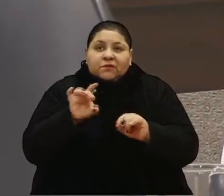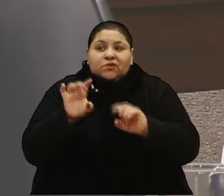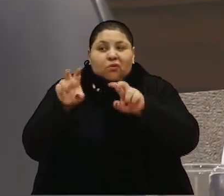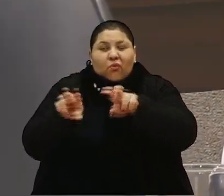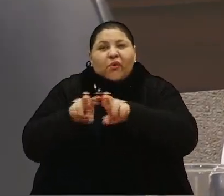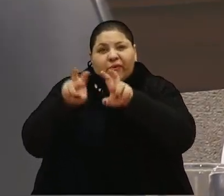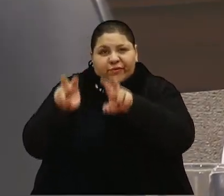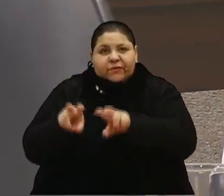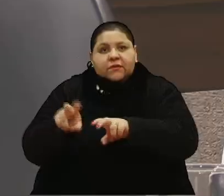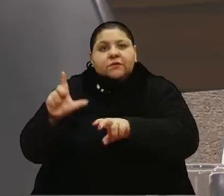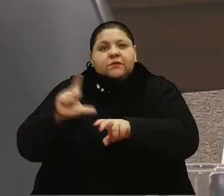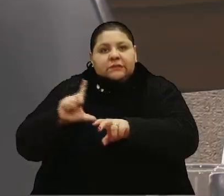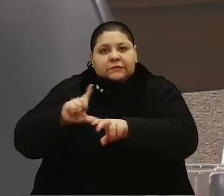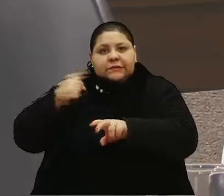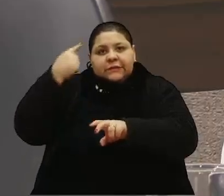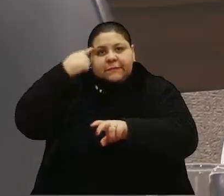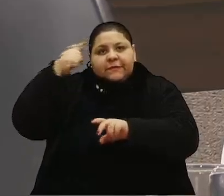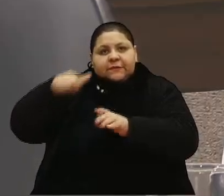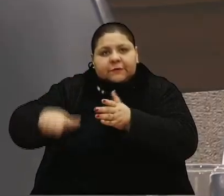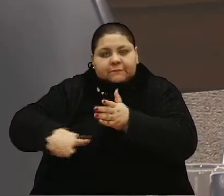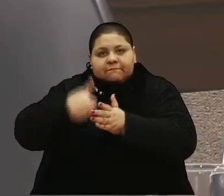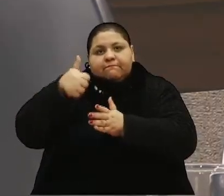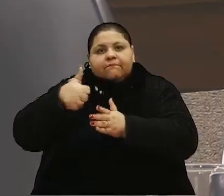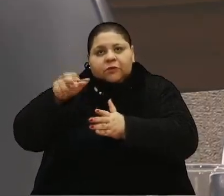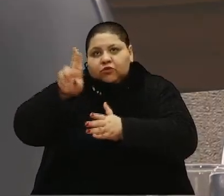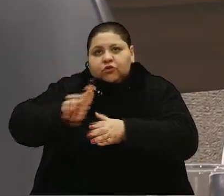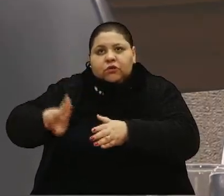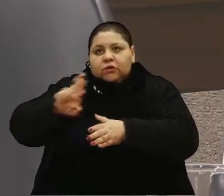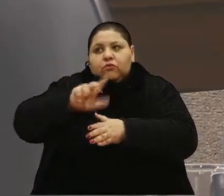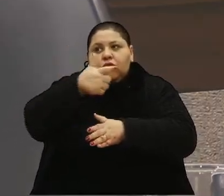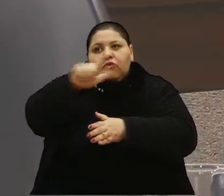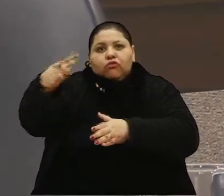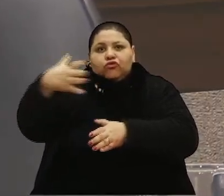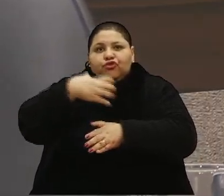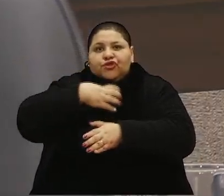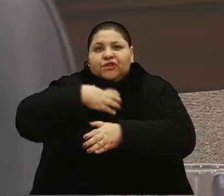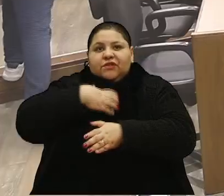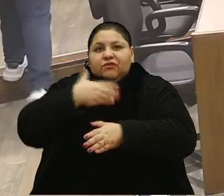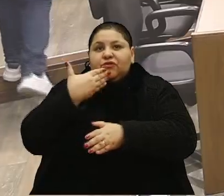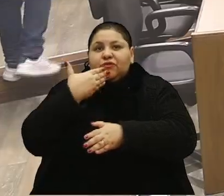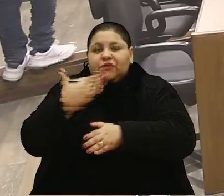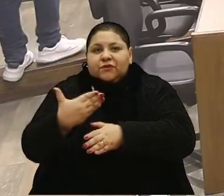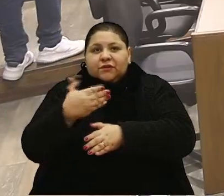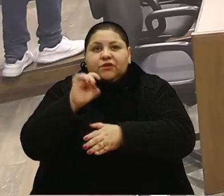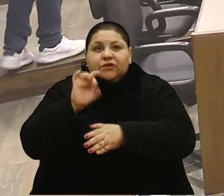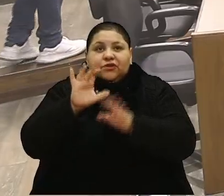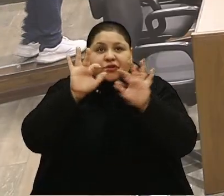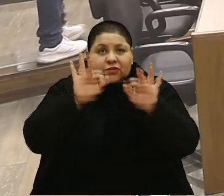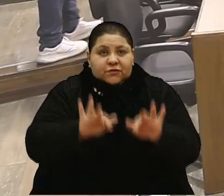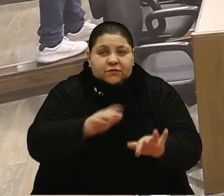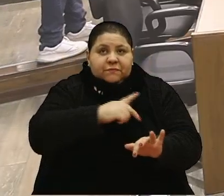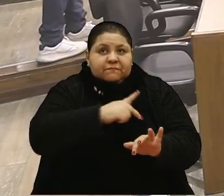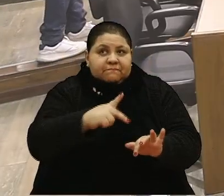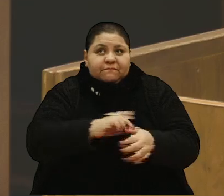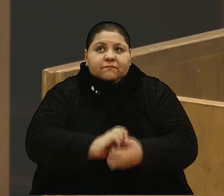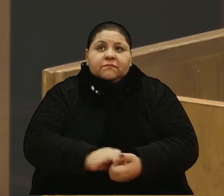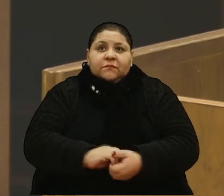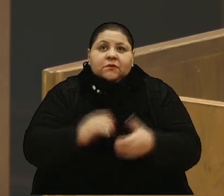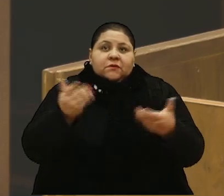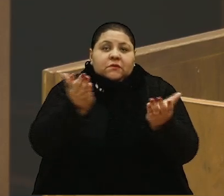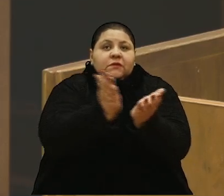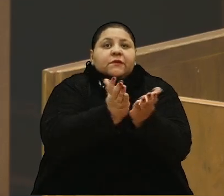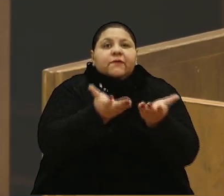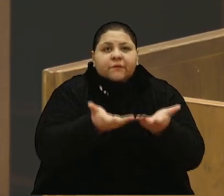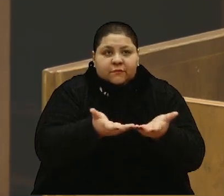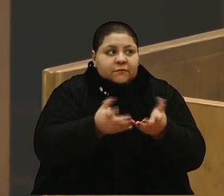agricultor, eles tinham que ter pensado melhor e daqui a pouco usado outra forma de abordagem. Obrigado. Obrigado. Só para concluir, senhor presidente, então a Comissão